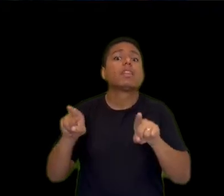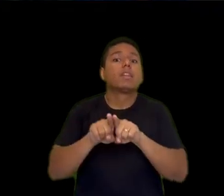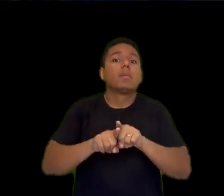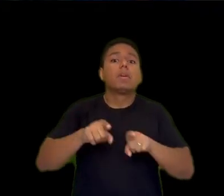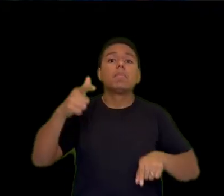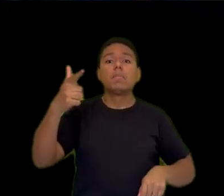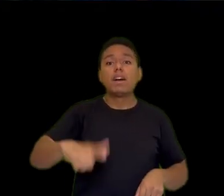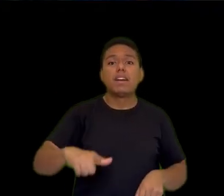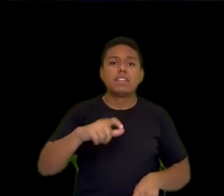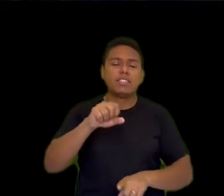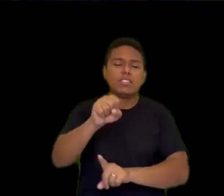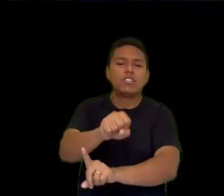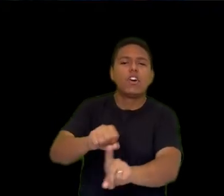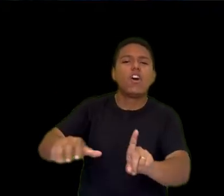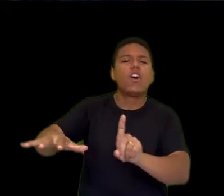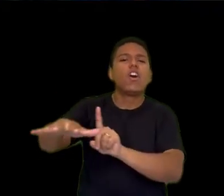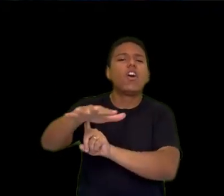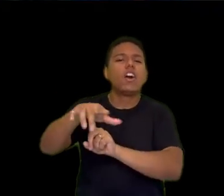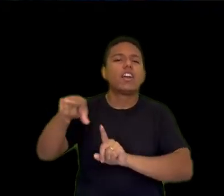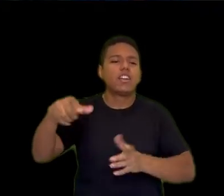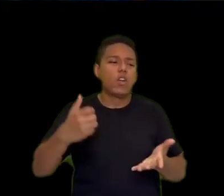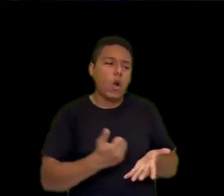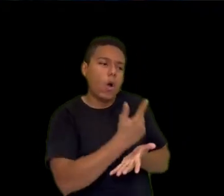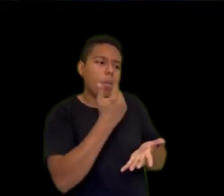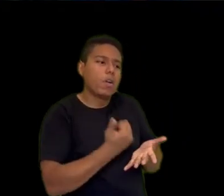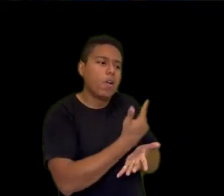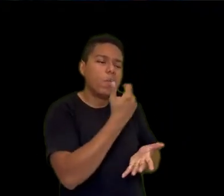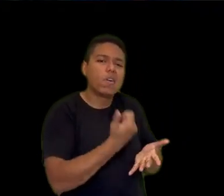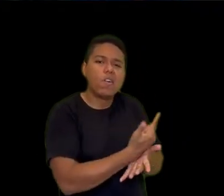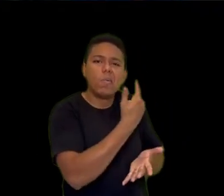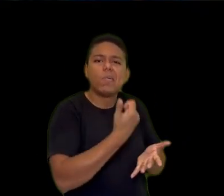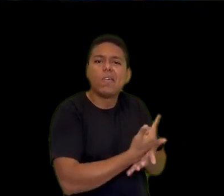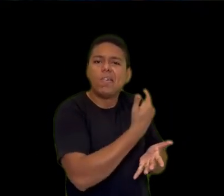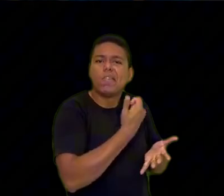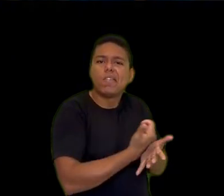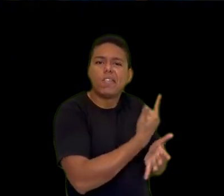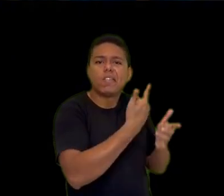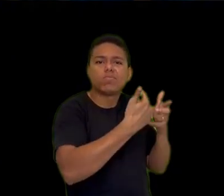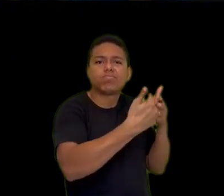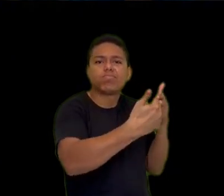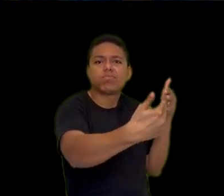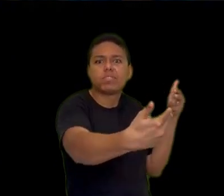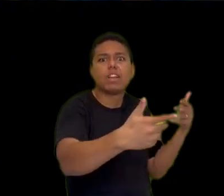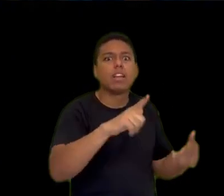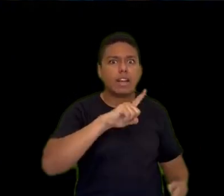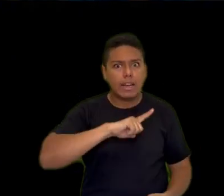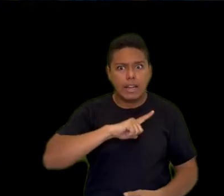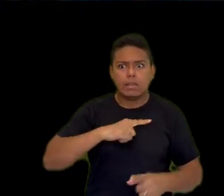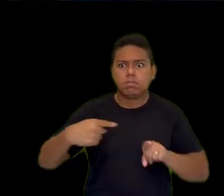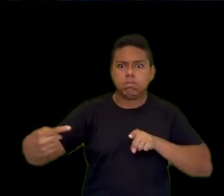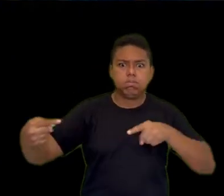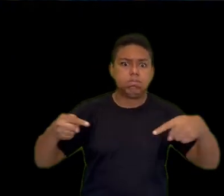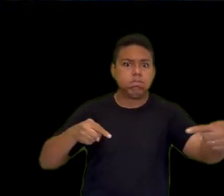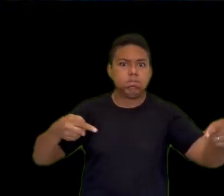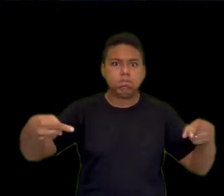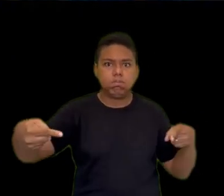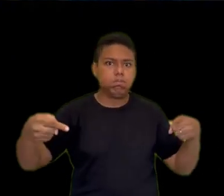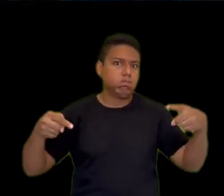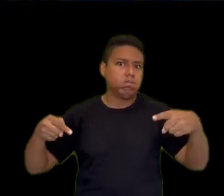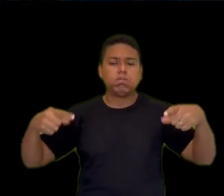e serviços. E é um campo de extremo conflito. Por quê? Porque a gente interfere no modo de